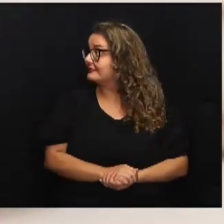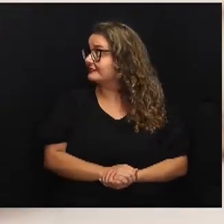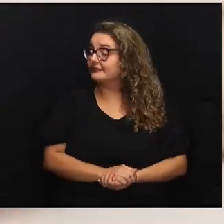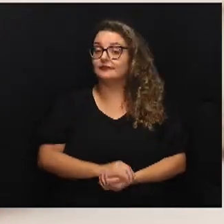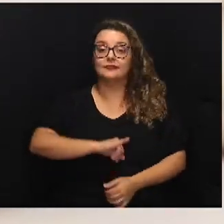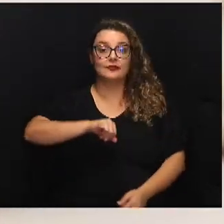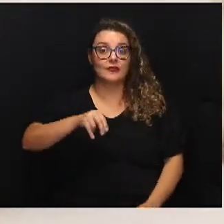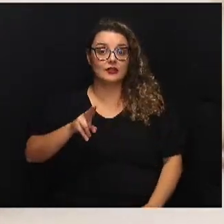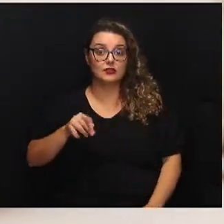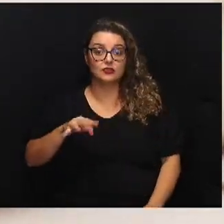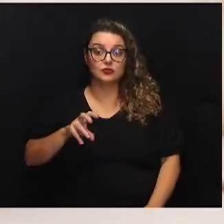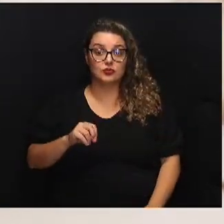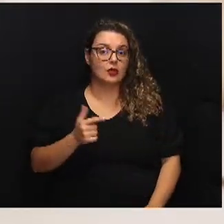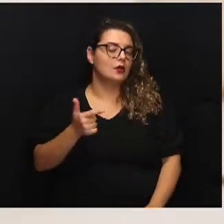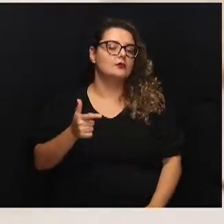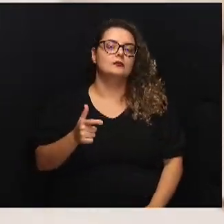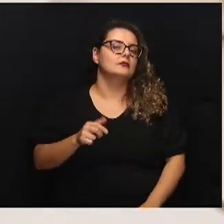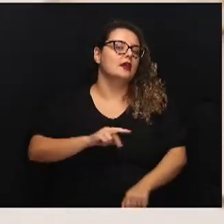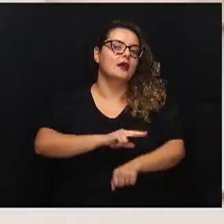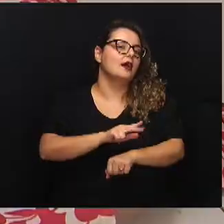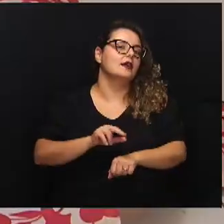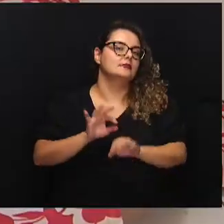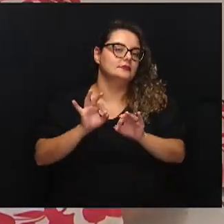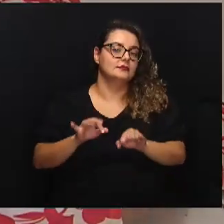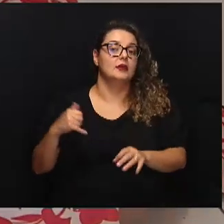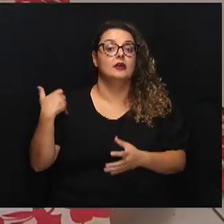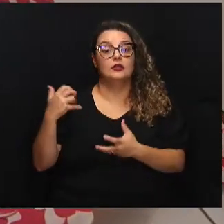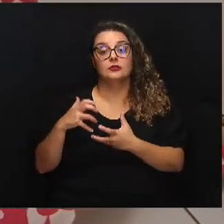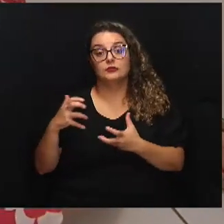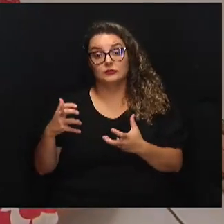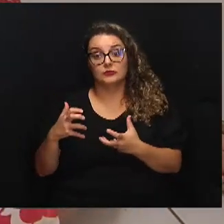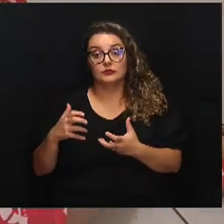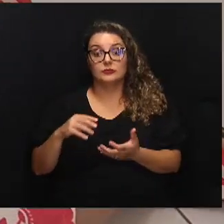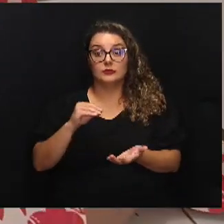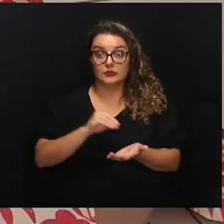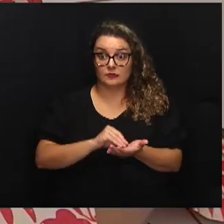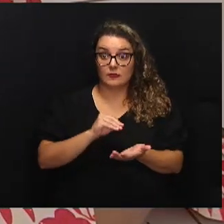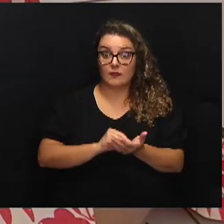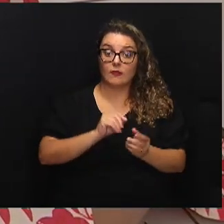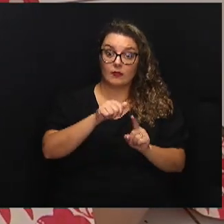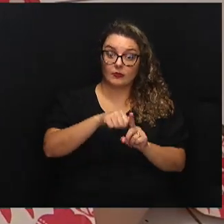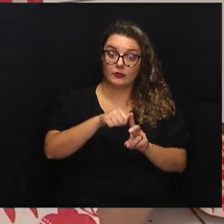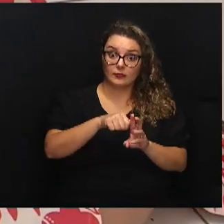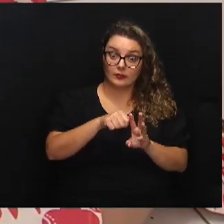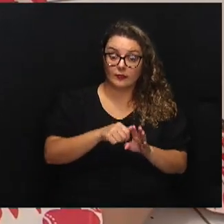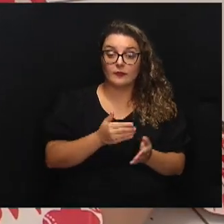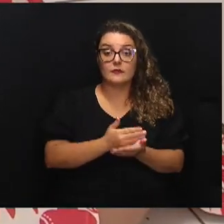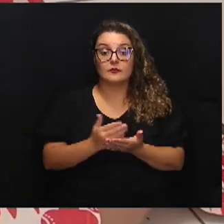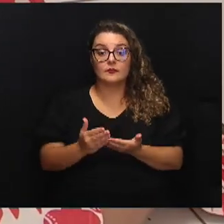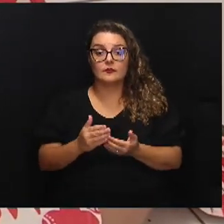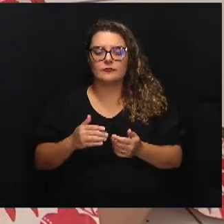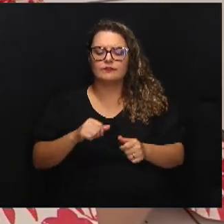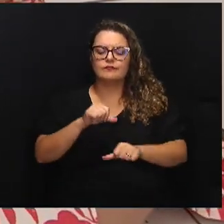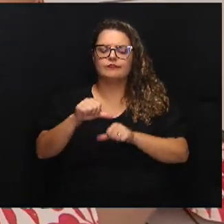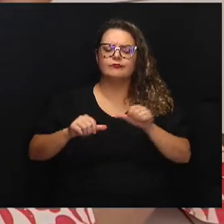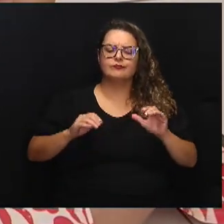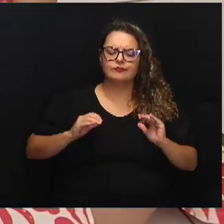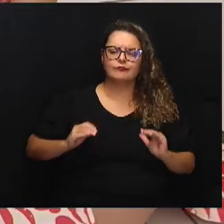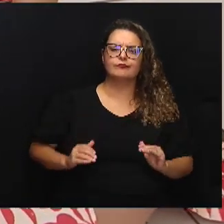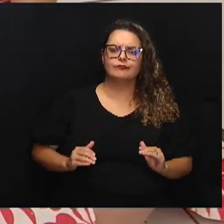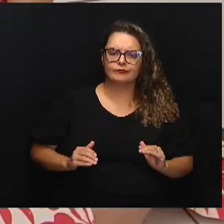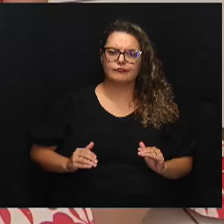Júnior não tem raça definida, é idoso e nos últimos meses começou a apresentar mudanças